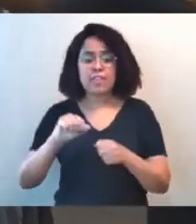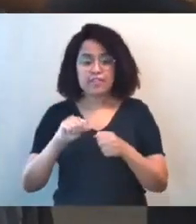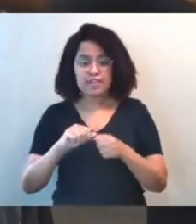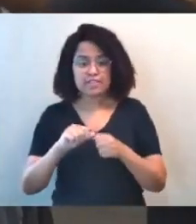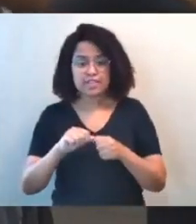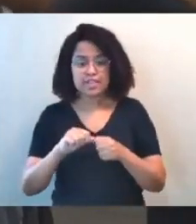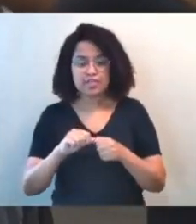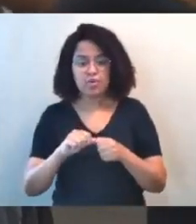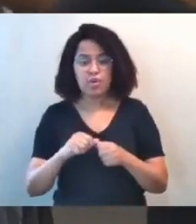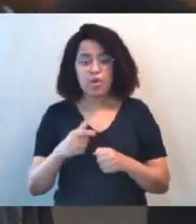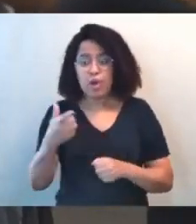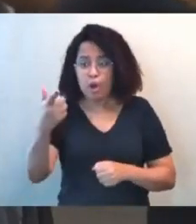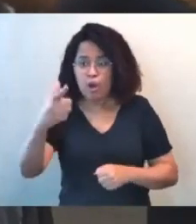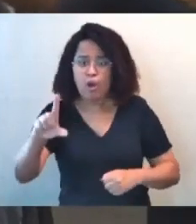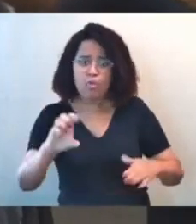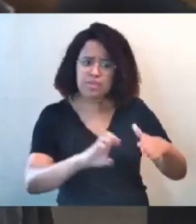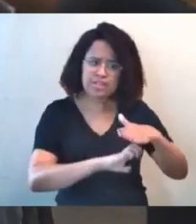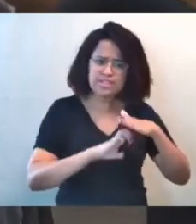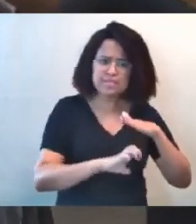anda com o ônibus sucateado.